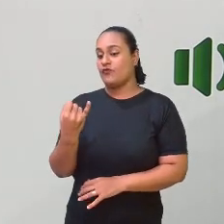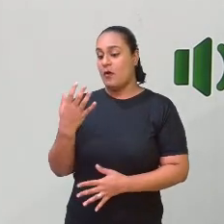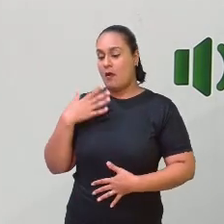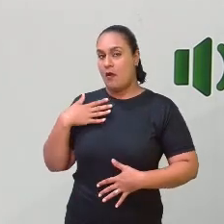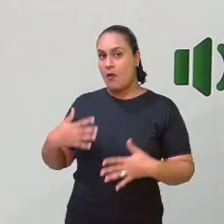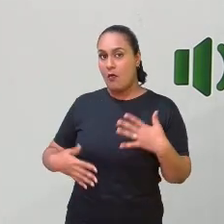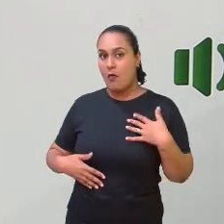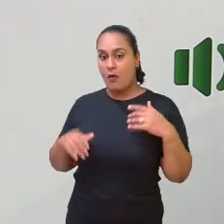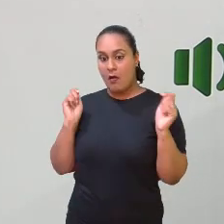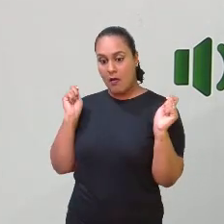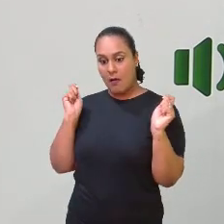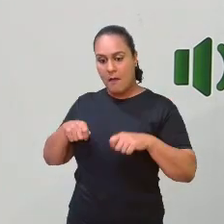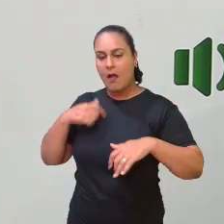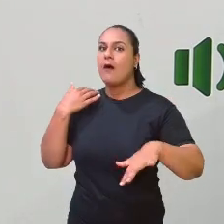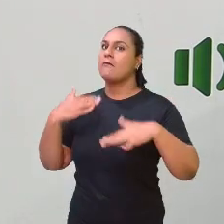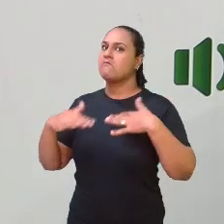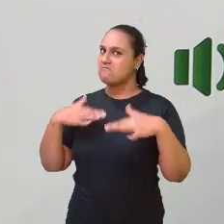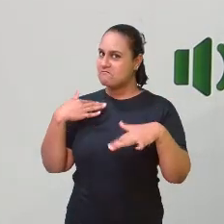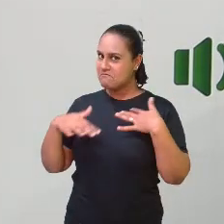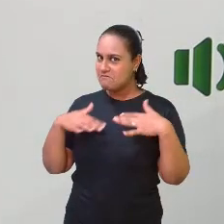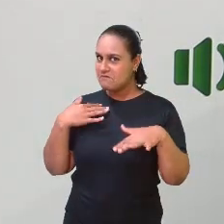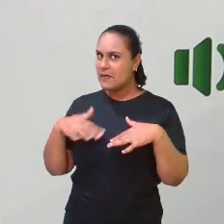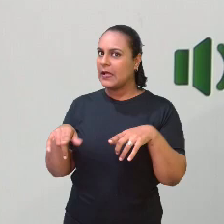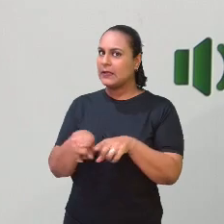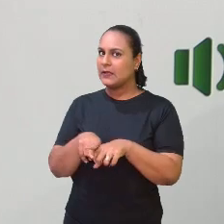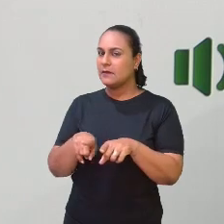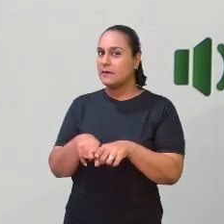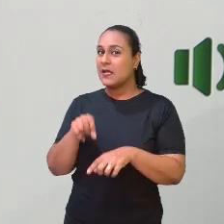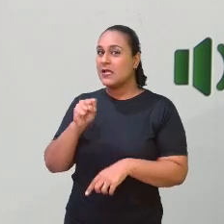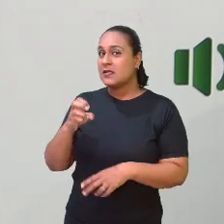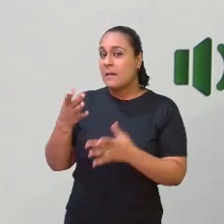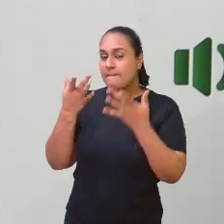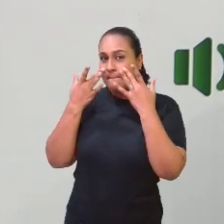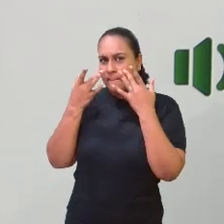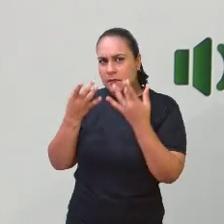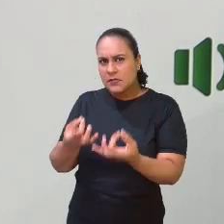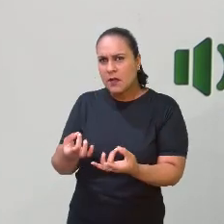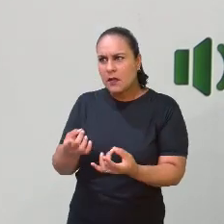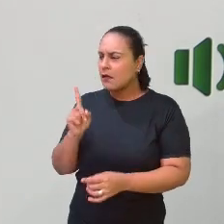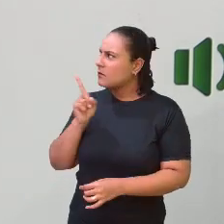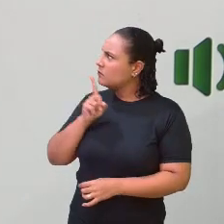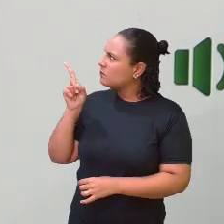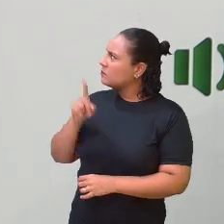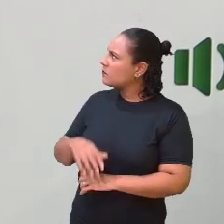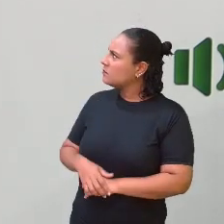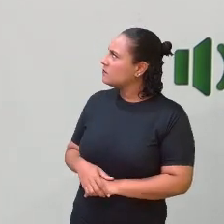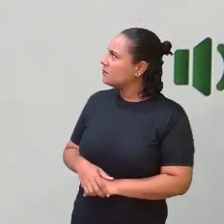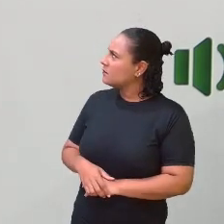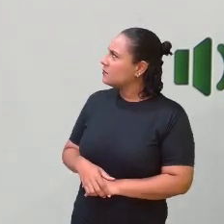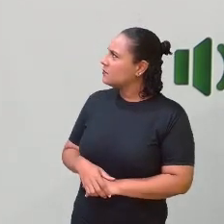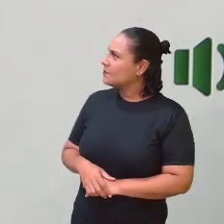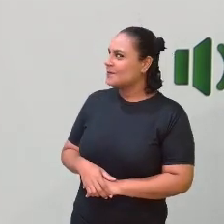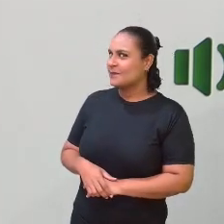corpo consiga se movimentar. Se você prestar atenção direitinho, os nossos ossos eles estão